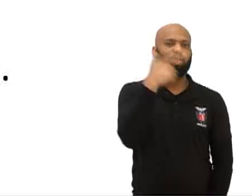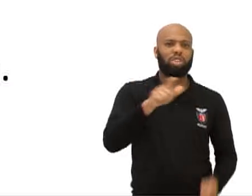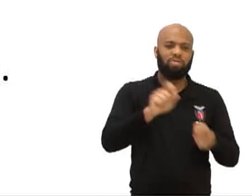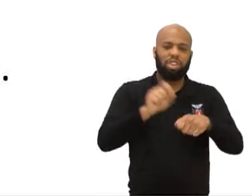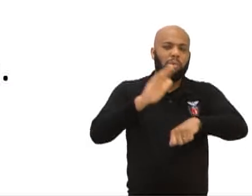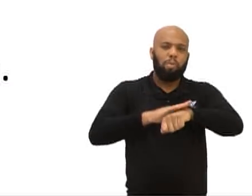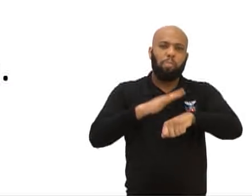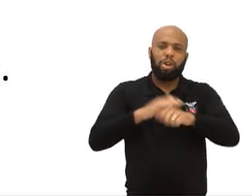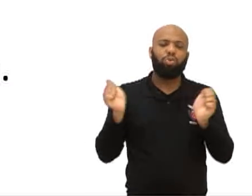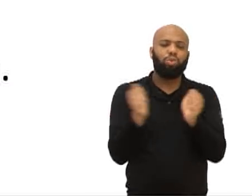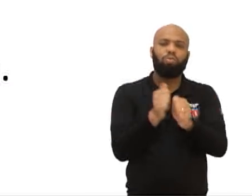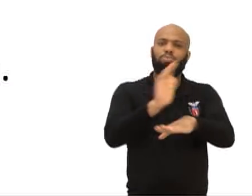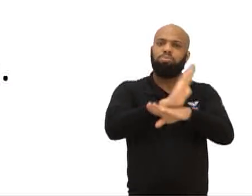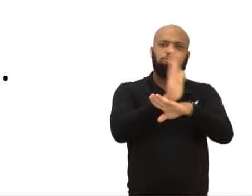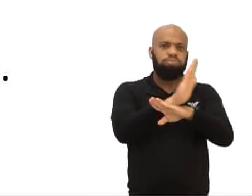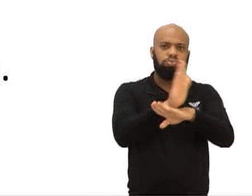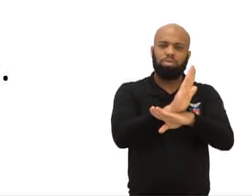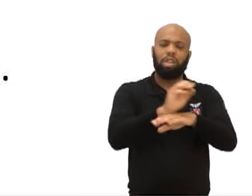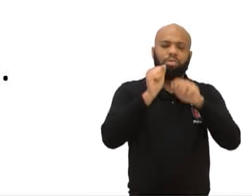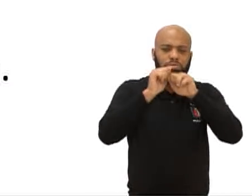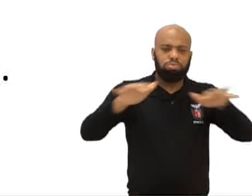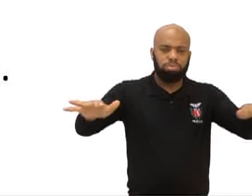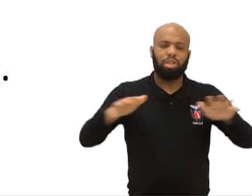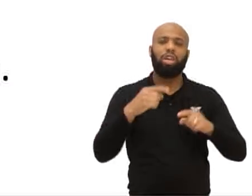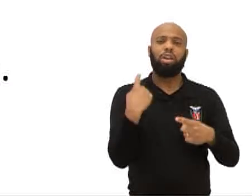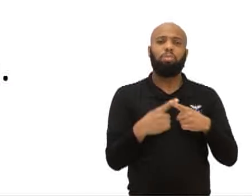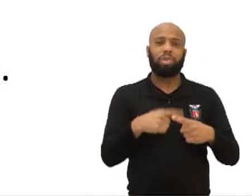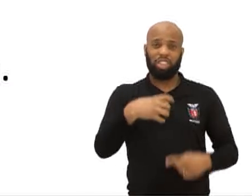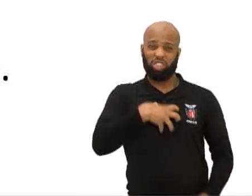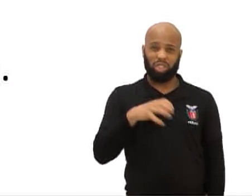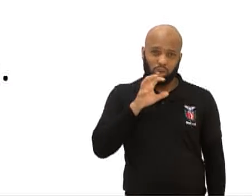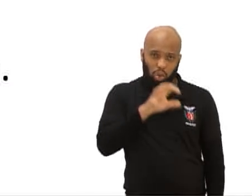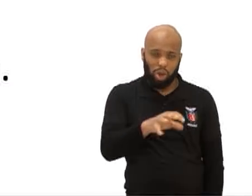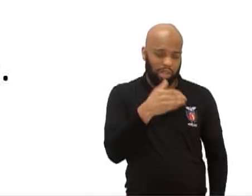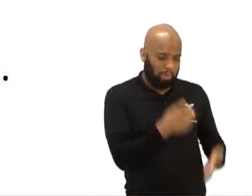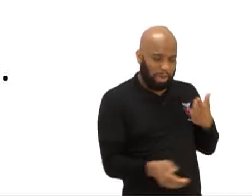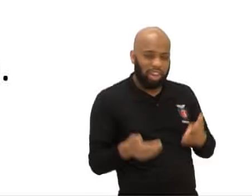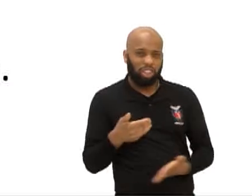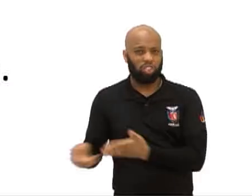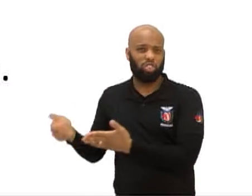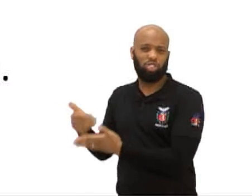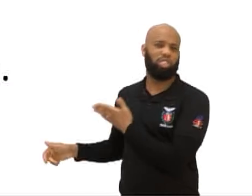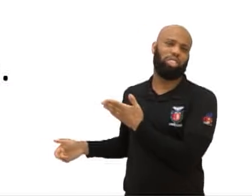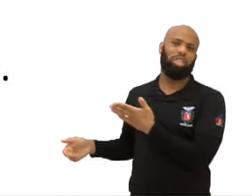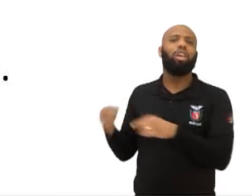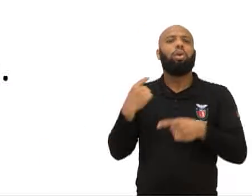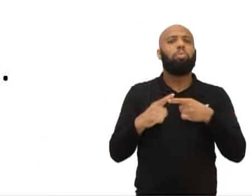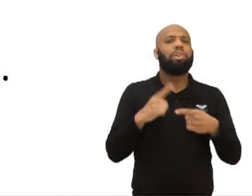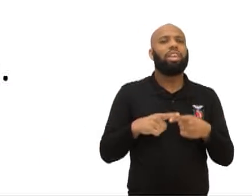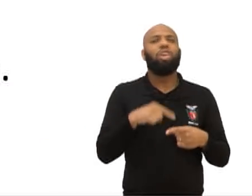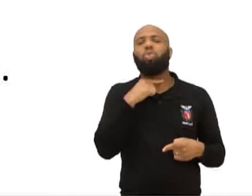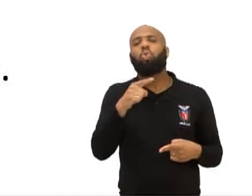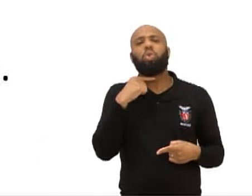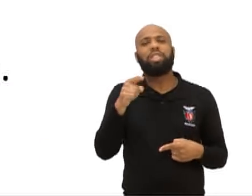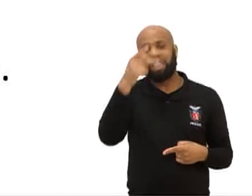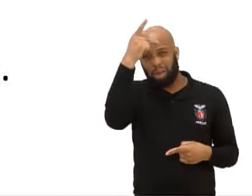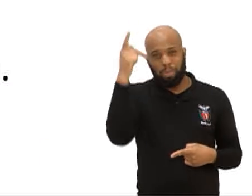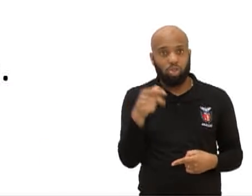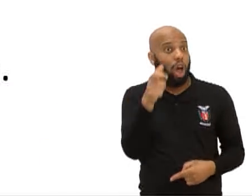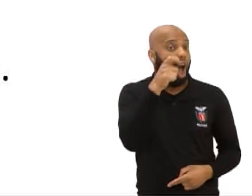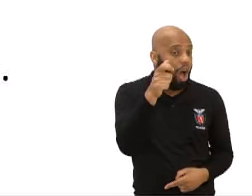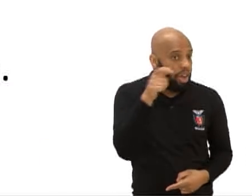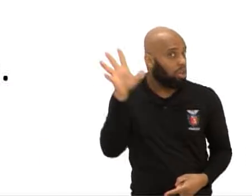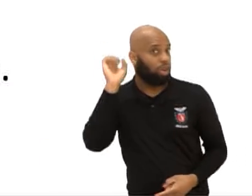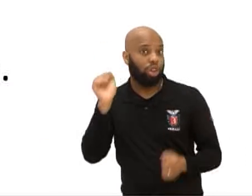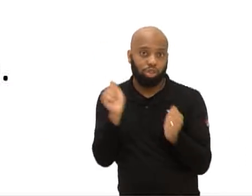fisicamente incorporada durante a difusão, fazendo com que fosse perdida com o tempo e nunca chegasse aos ouvidos do